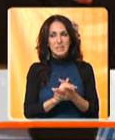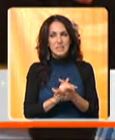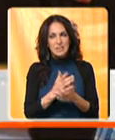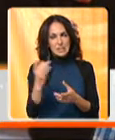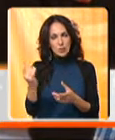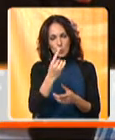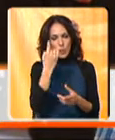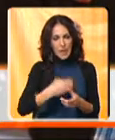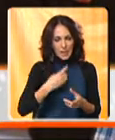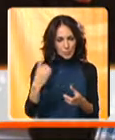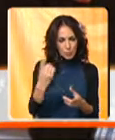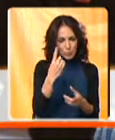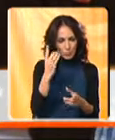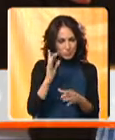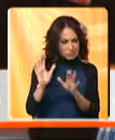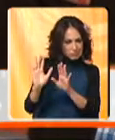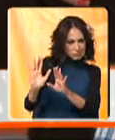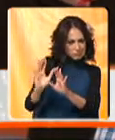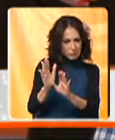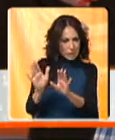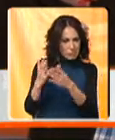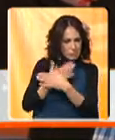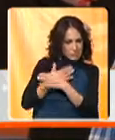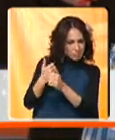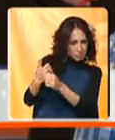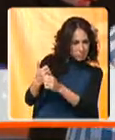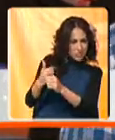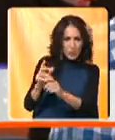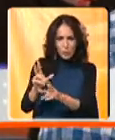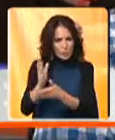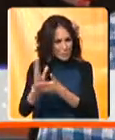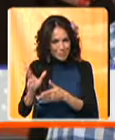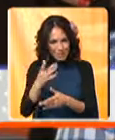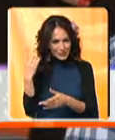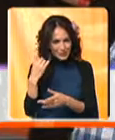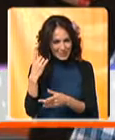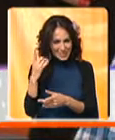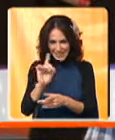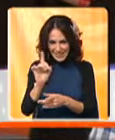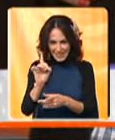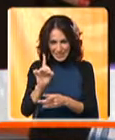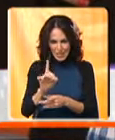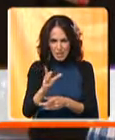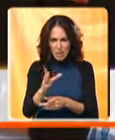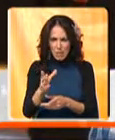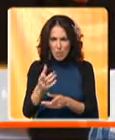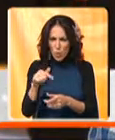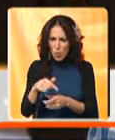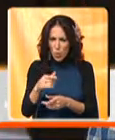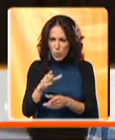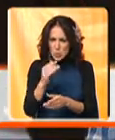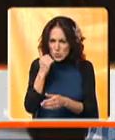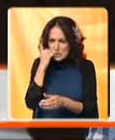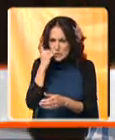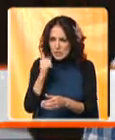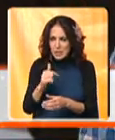ele havia-se isolado muito em termos de sociais, dos amigos. Agora não mais se vai isolar. Acho que não. Pronto. Tu estás um bocadinho mais, ou estás mais